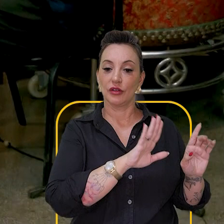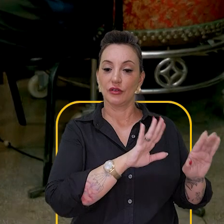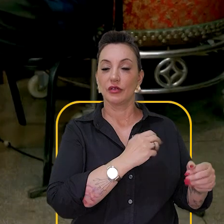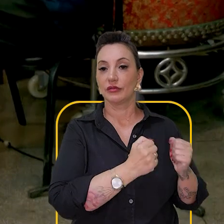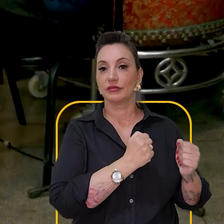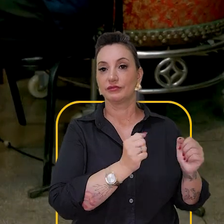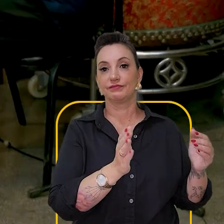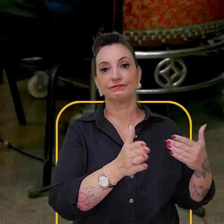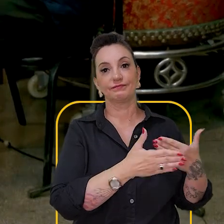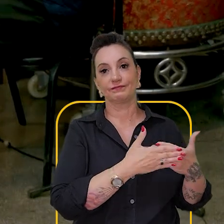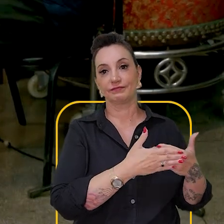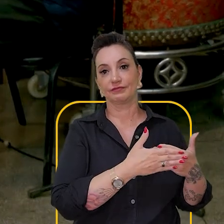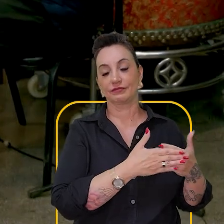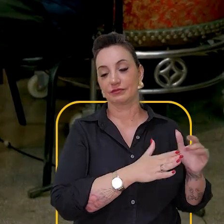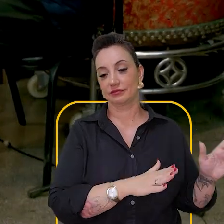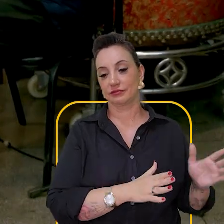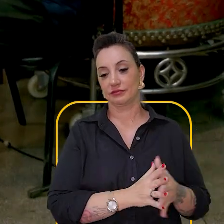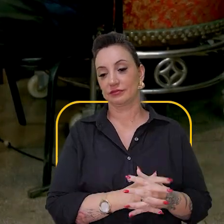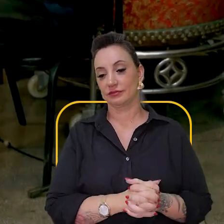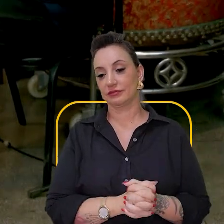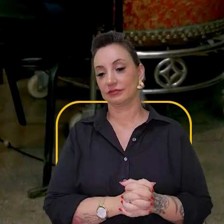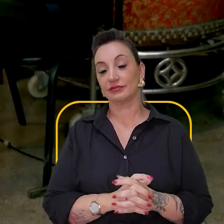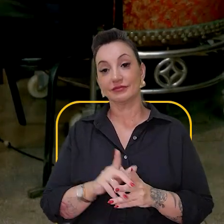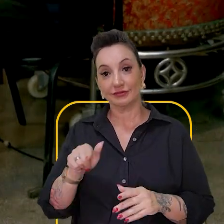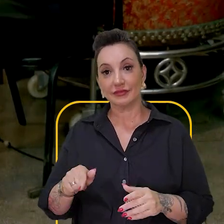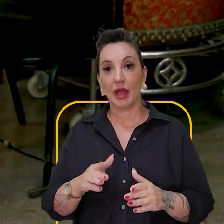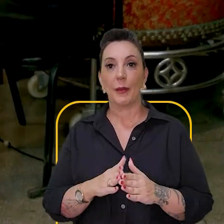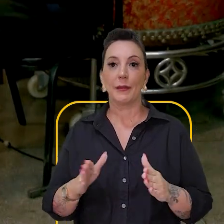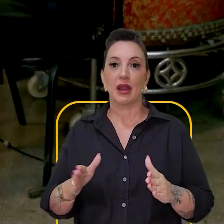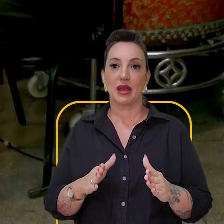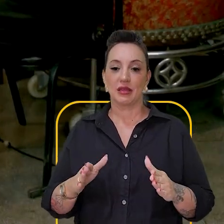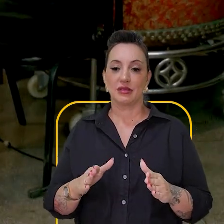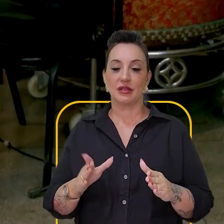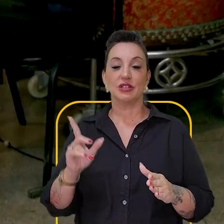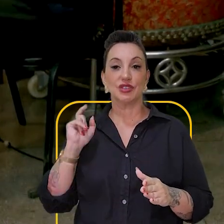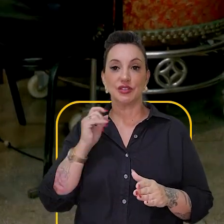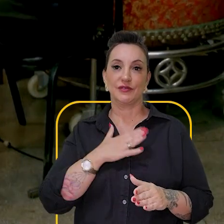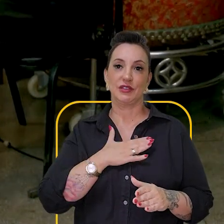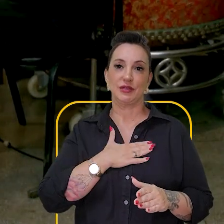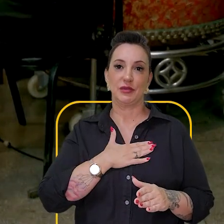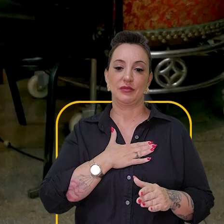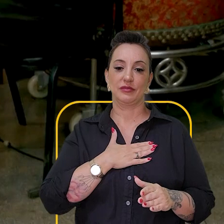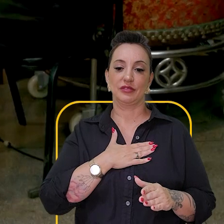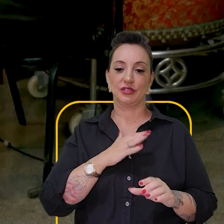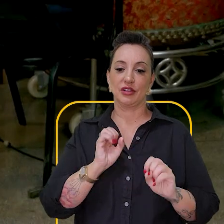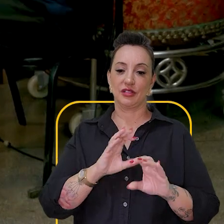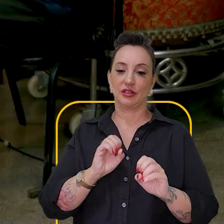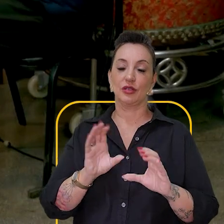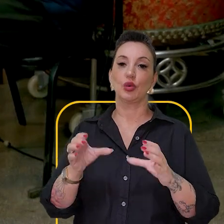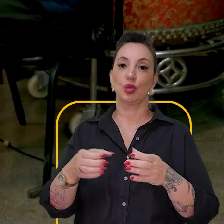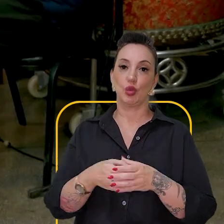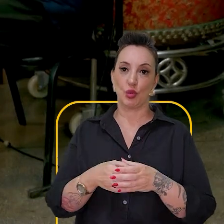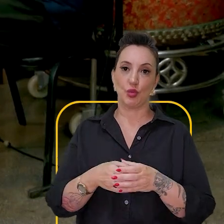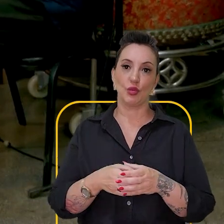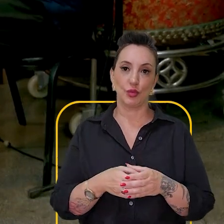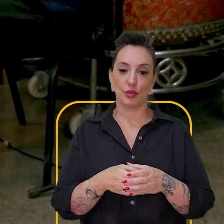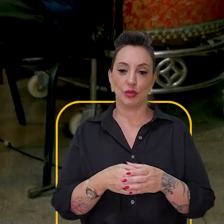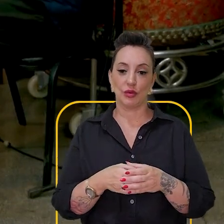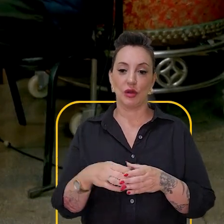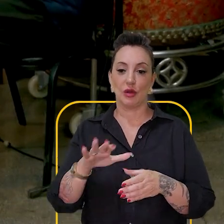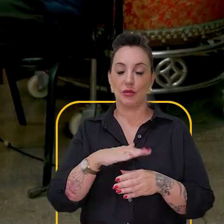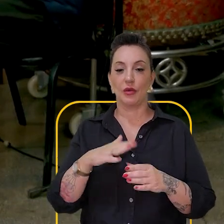mas foi um período assim que teve um para mim teve um luto assim sabe é eu sou uma pessoa bom meu pai é